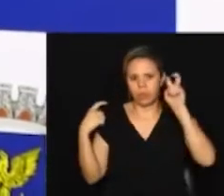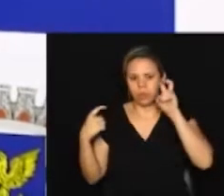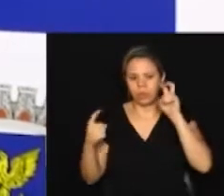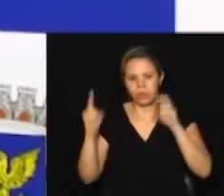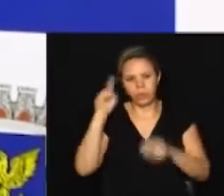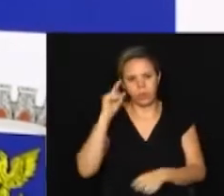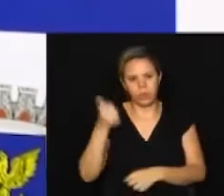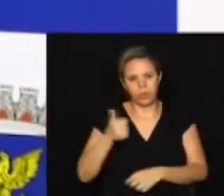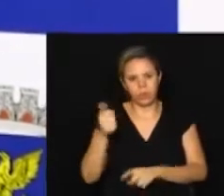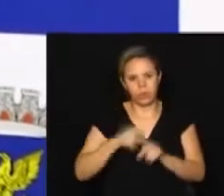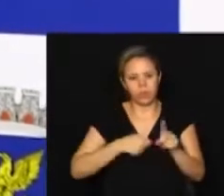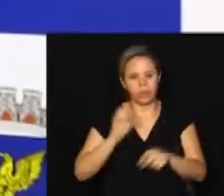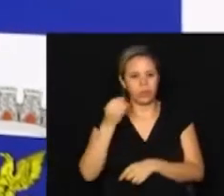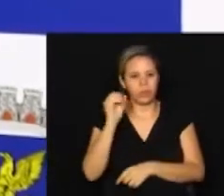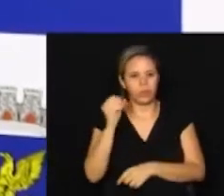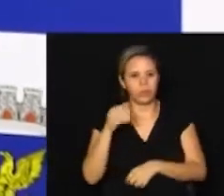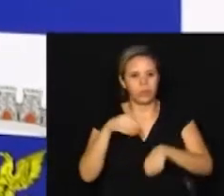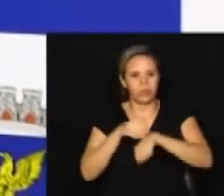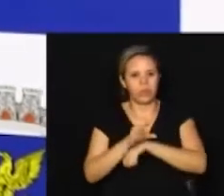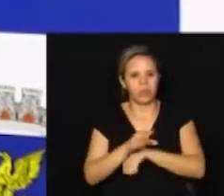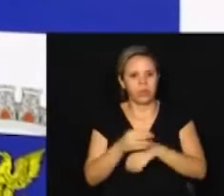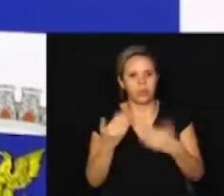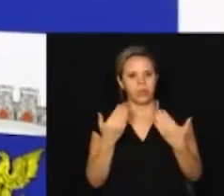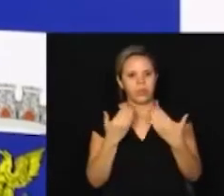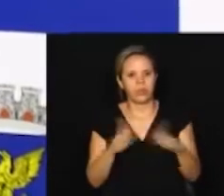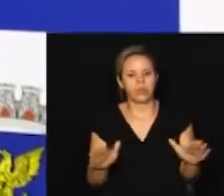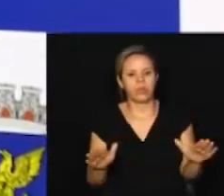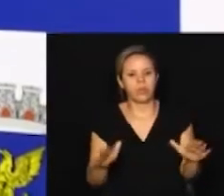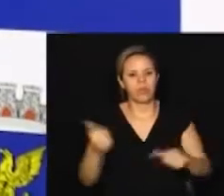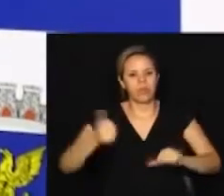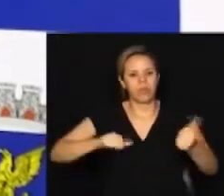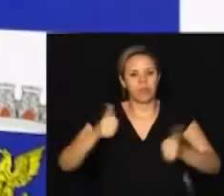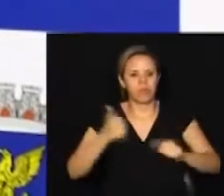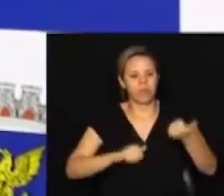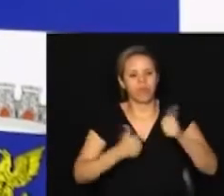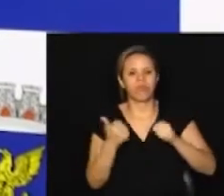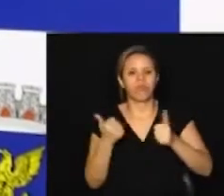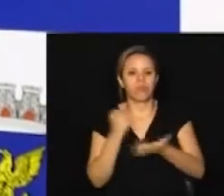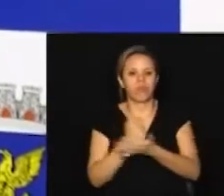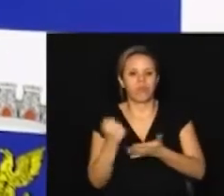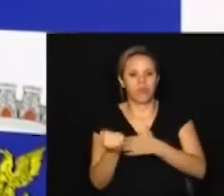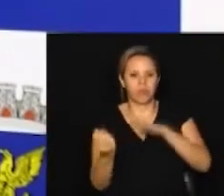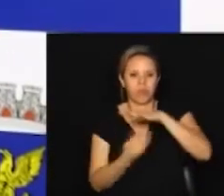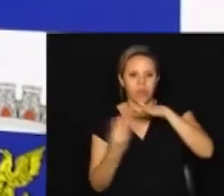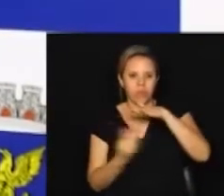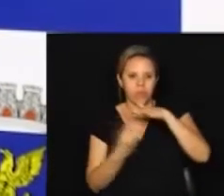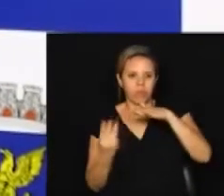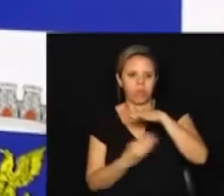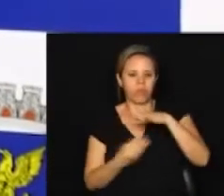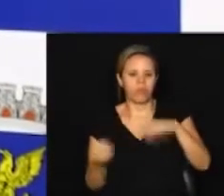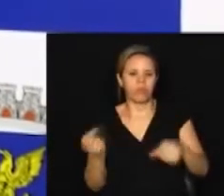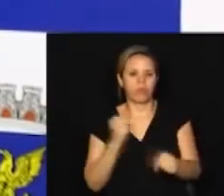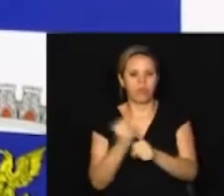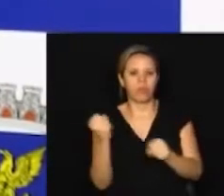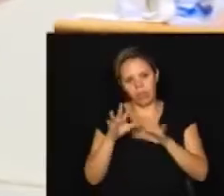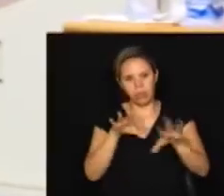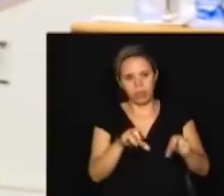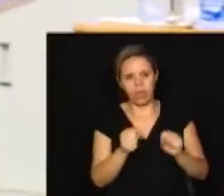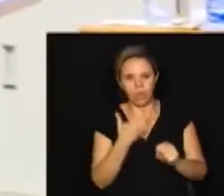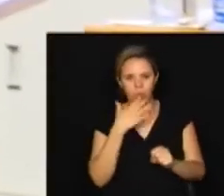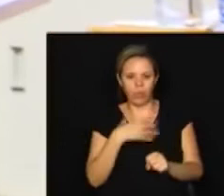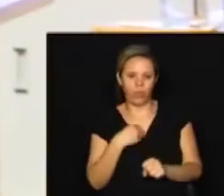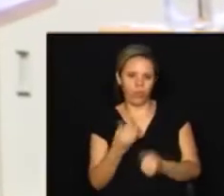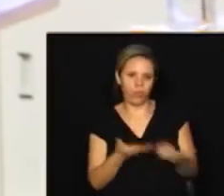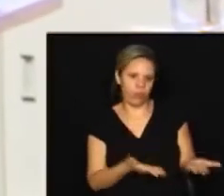de outubro. Passo seguinte, a gente abre a licitação para poder dar início à construção de uma nova unidade escolar.